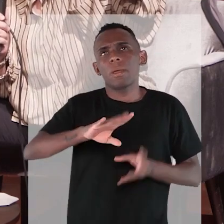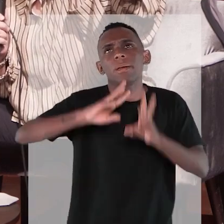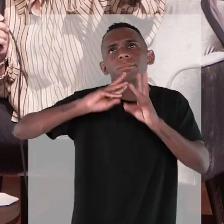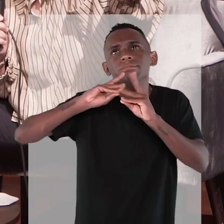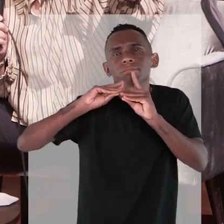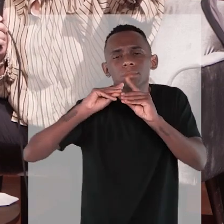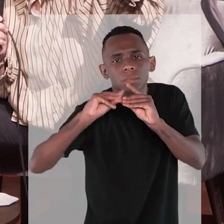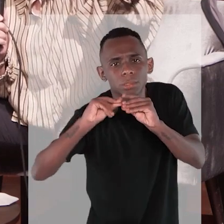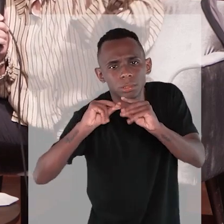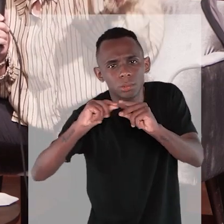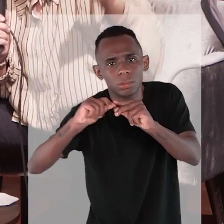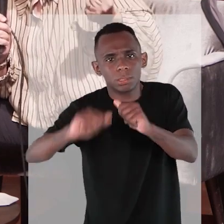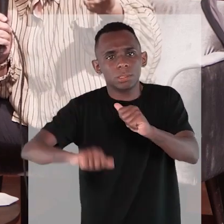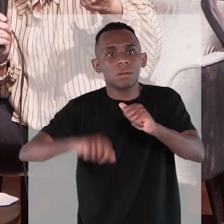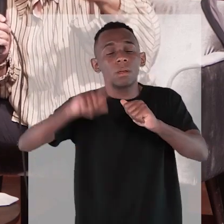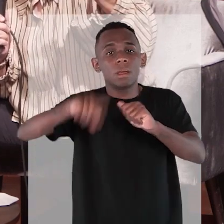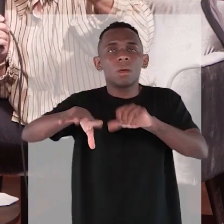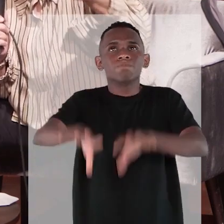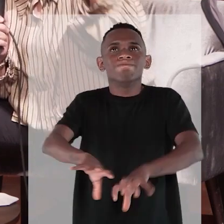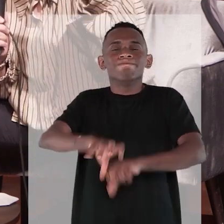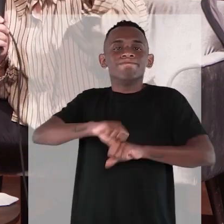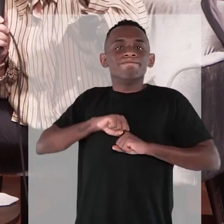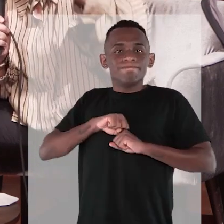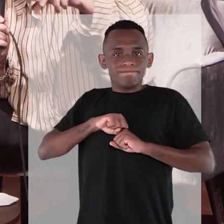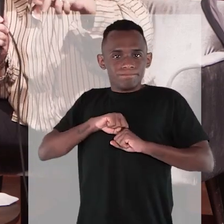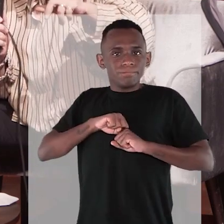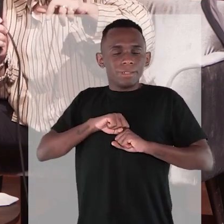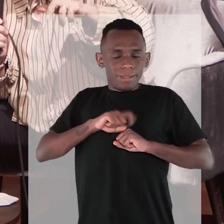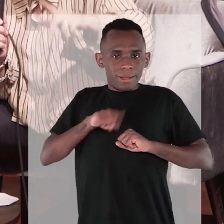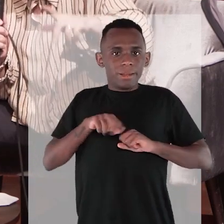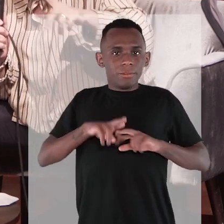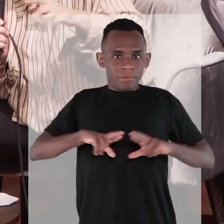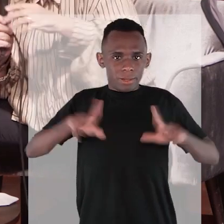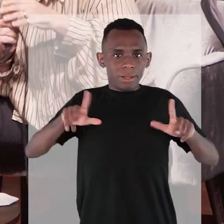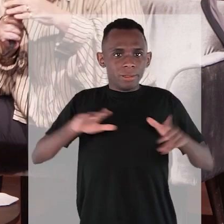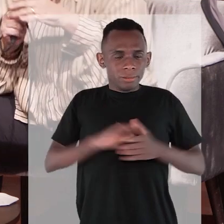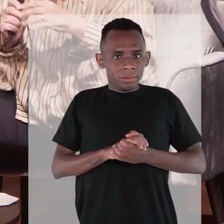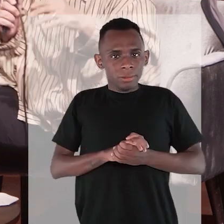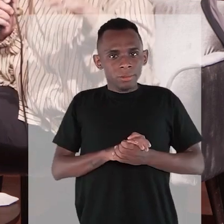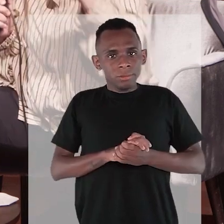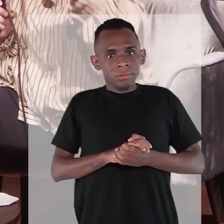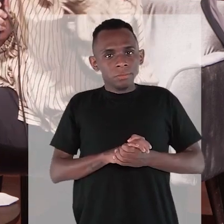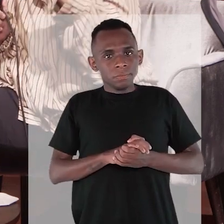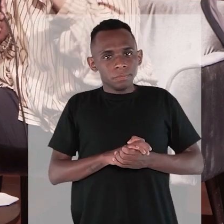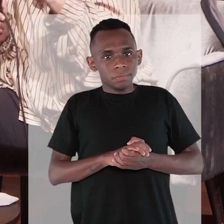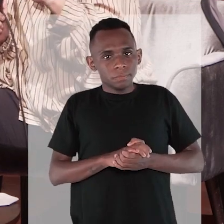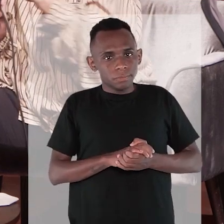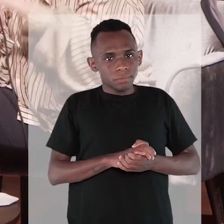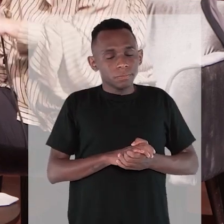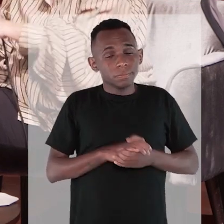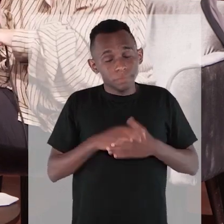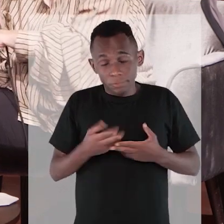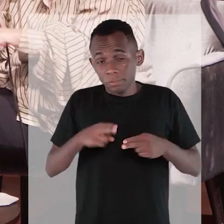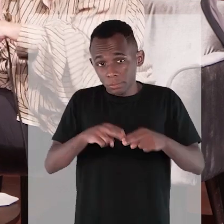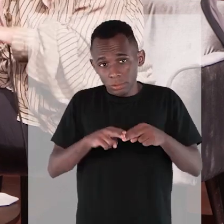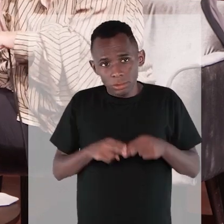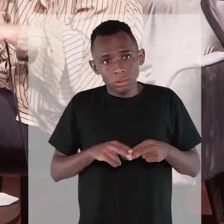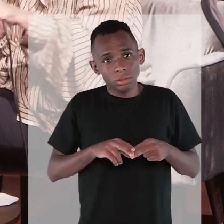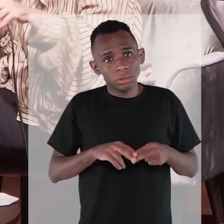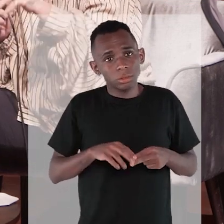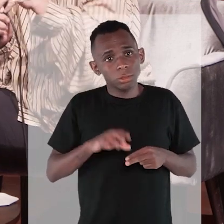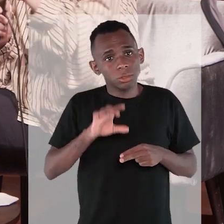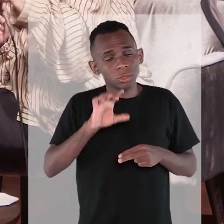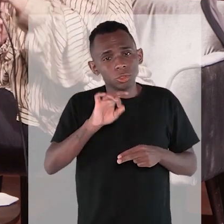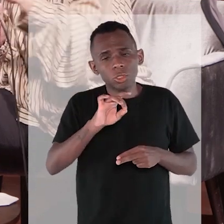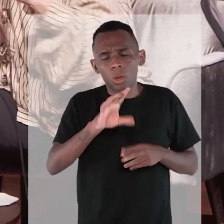destruição, foi a apropriação. É diferente, tá? Foi nesse sentido. Só uma coisa que eu